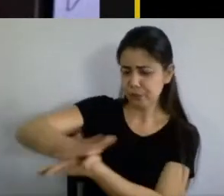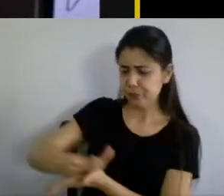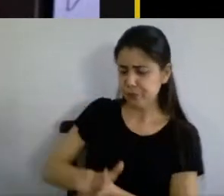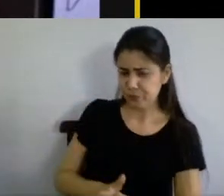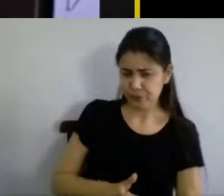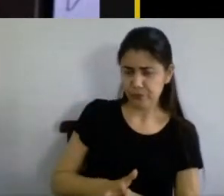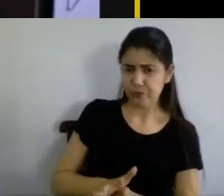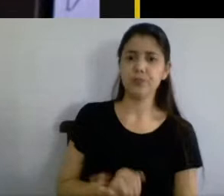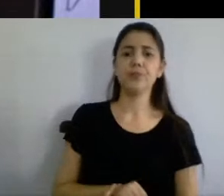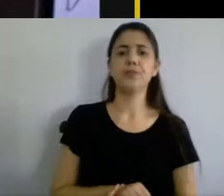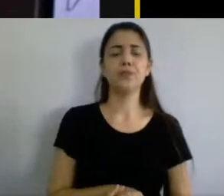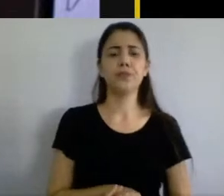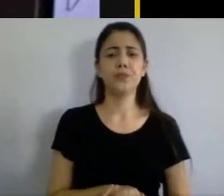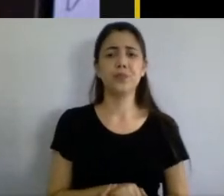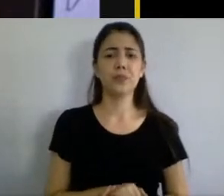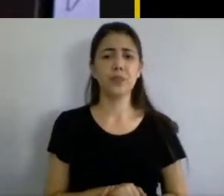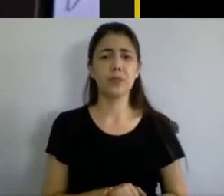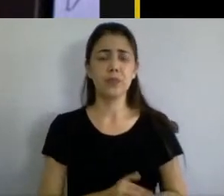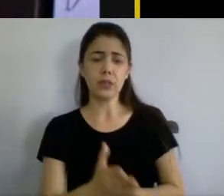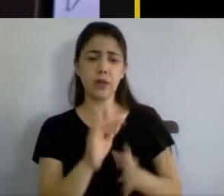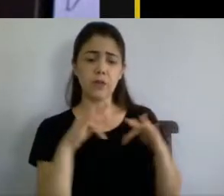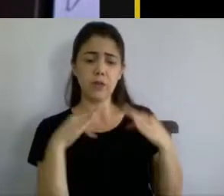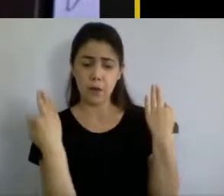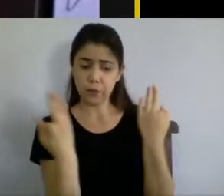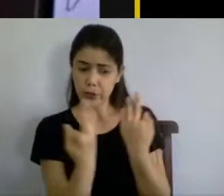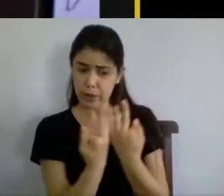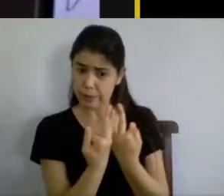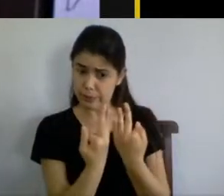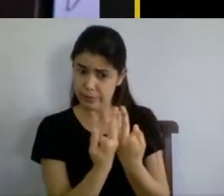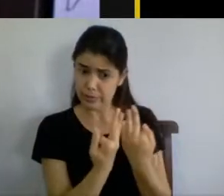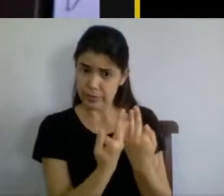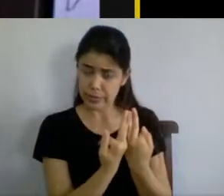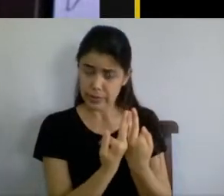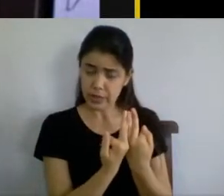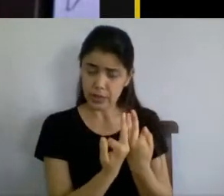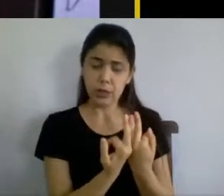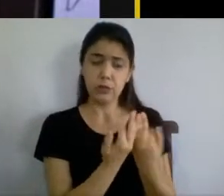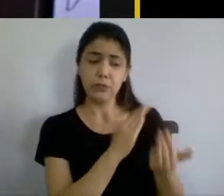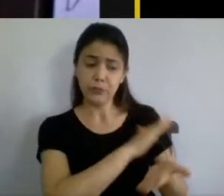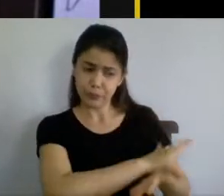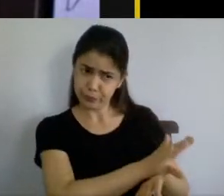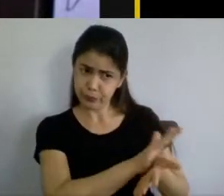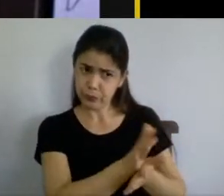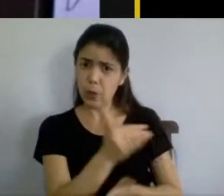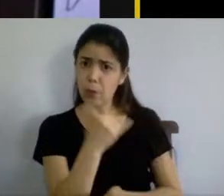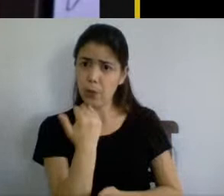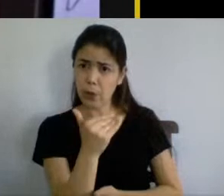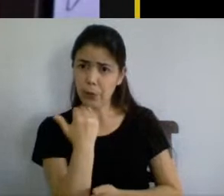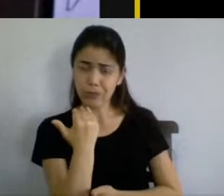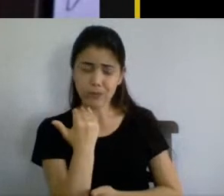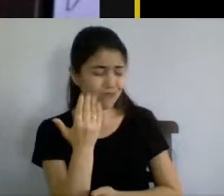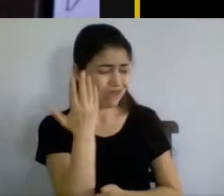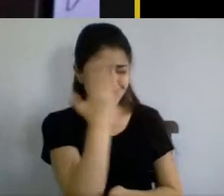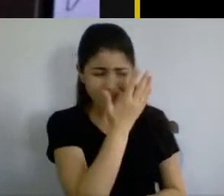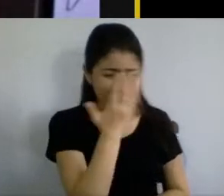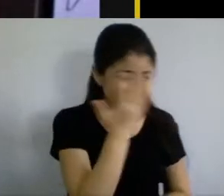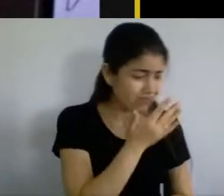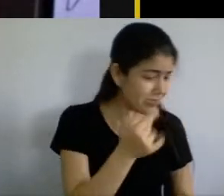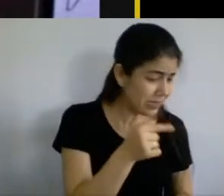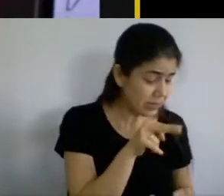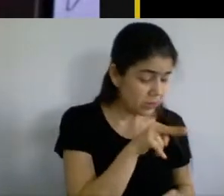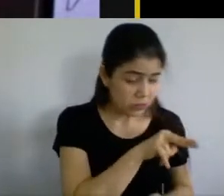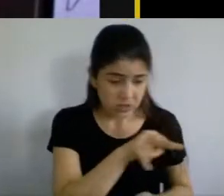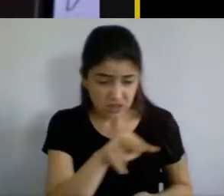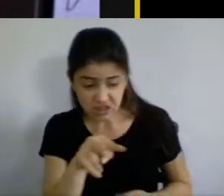das vítimas desejavam sepultar seus mortos, não pudessem reconhecer os cadáveres horrivelmente